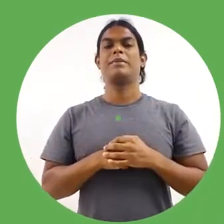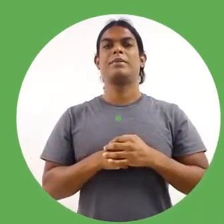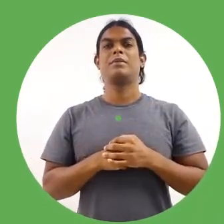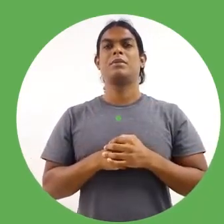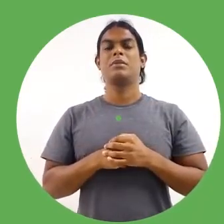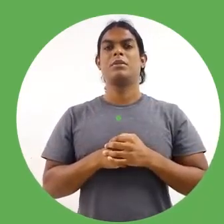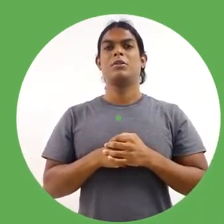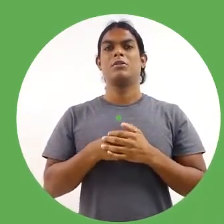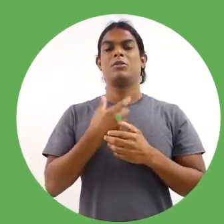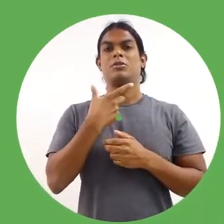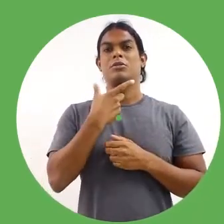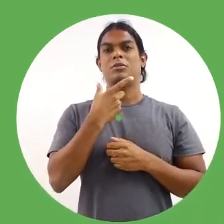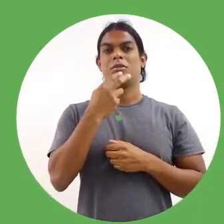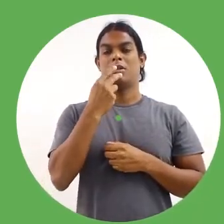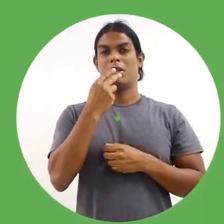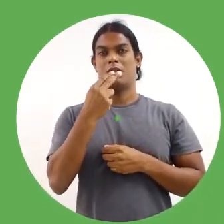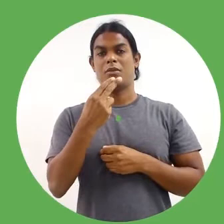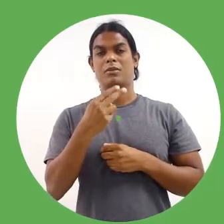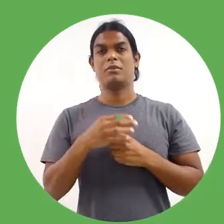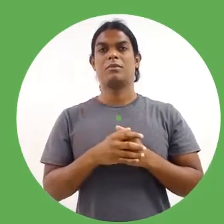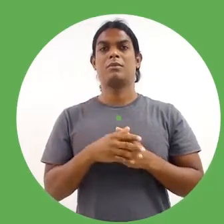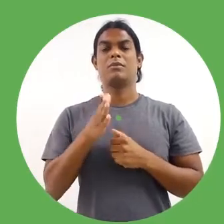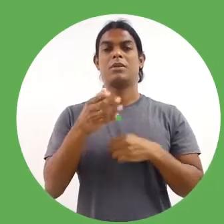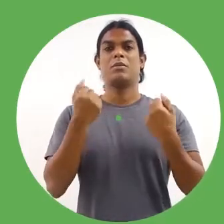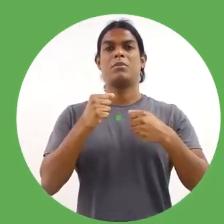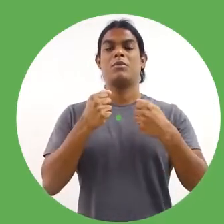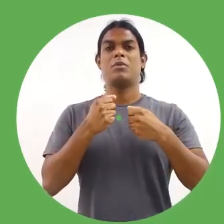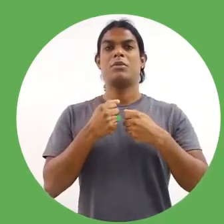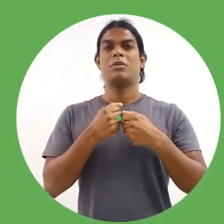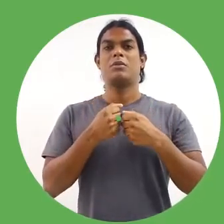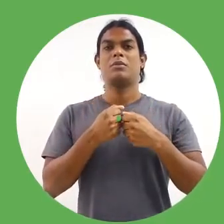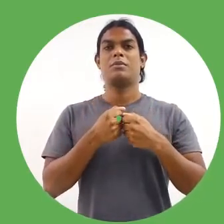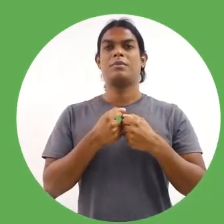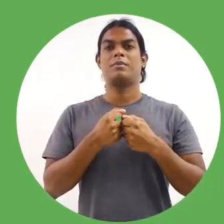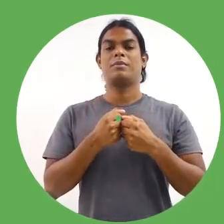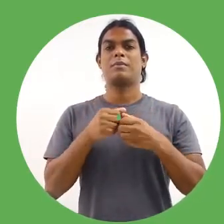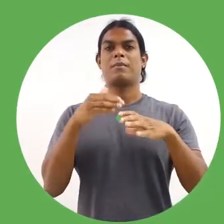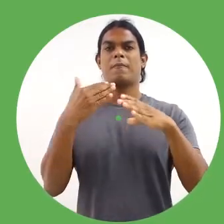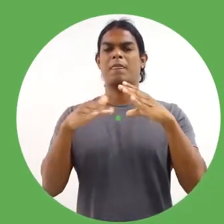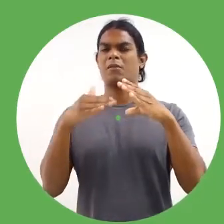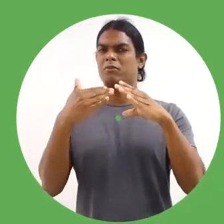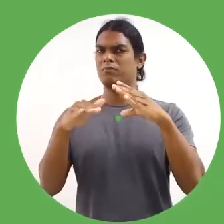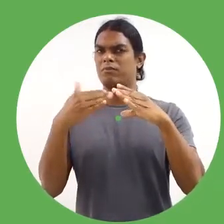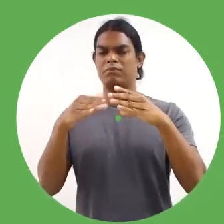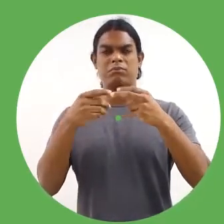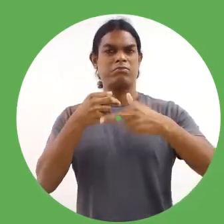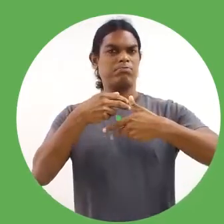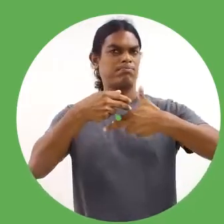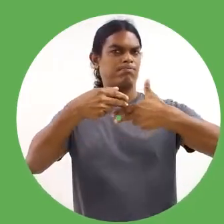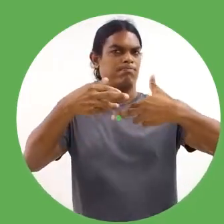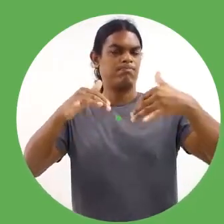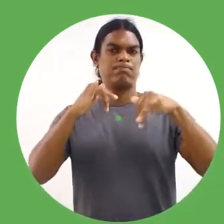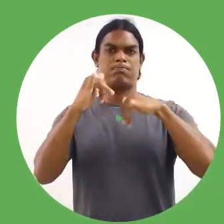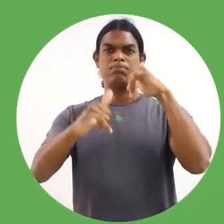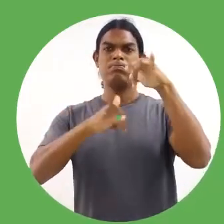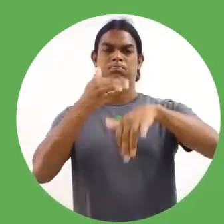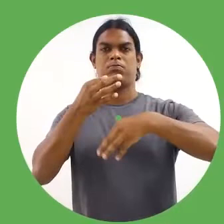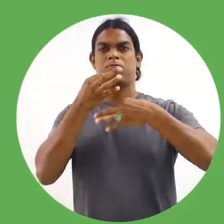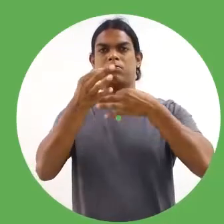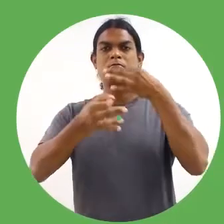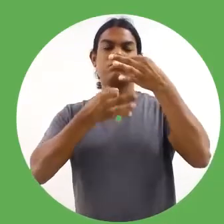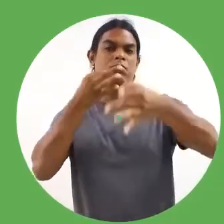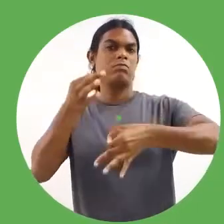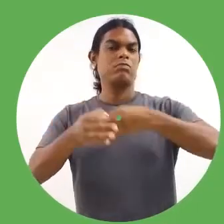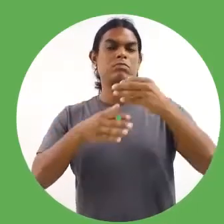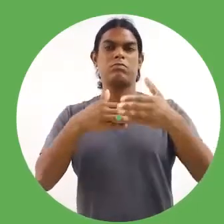importante: você pode inserir quantos comentários, explicações e indicações quantos quiser. E uma dica para